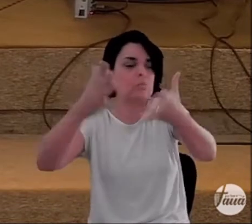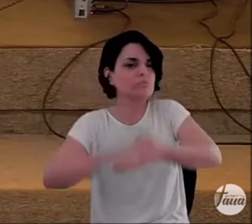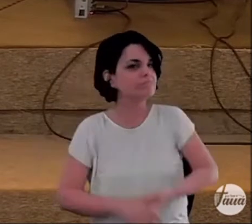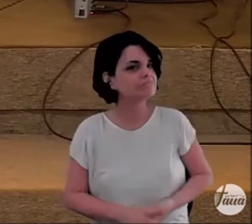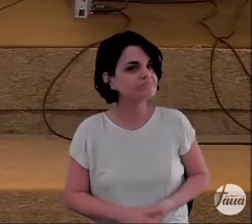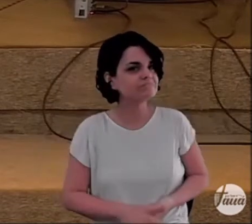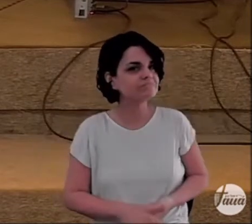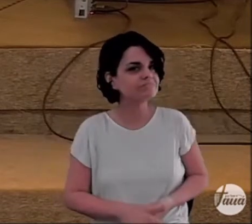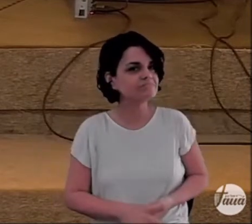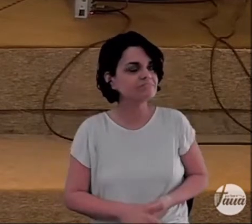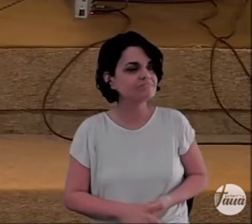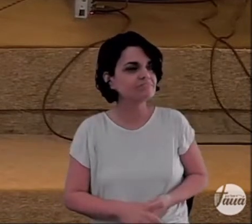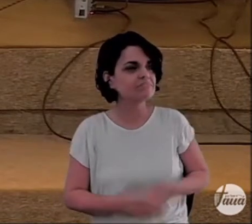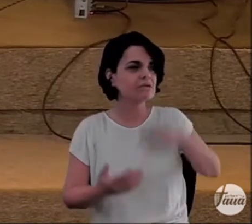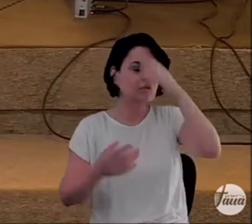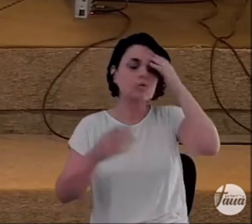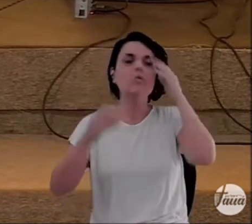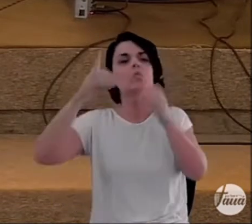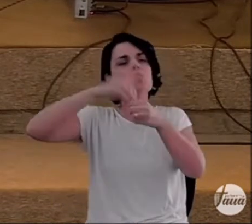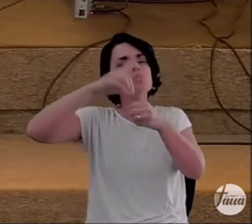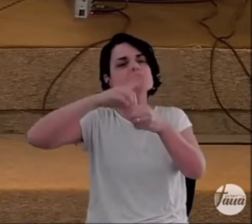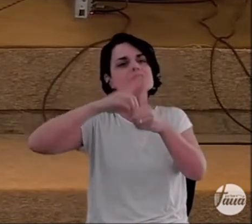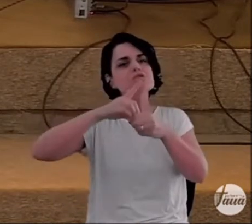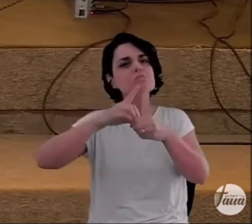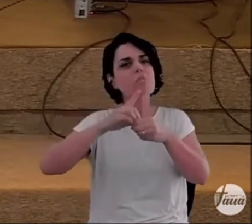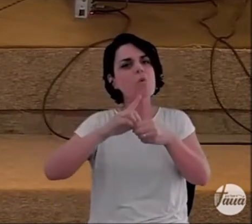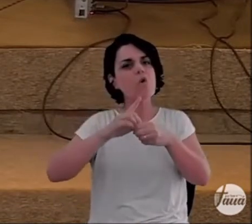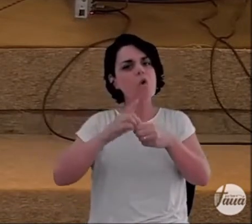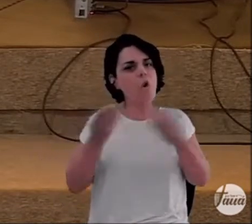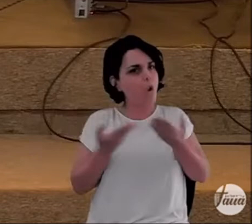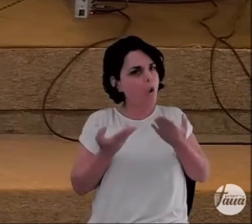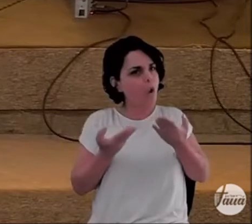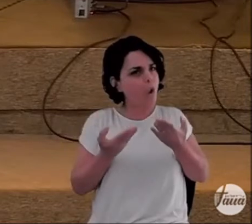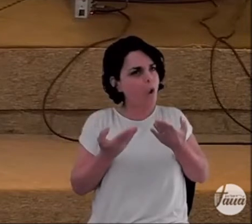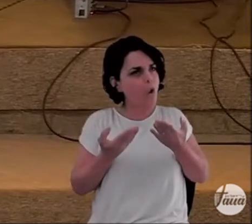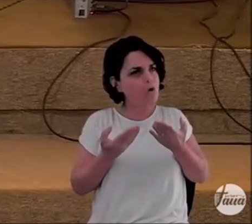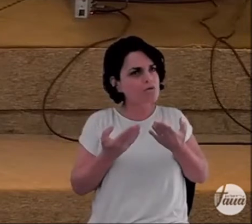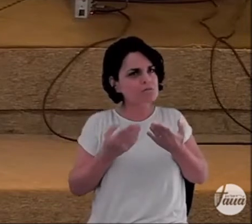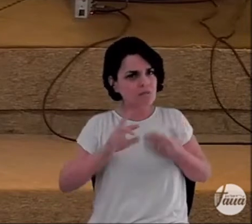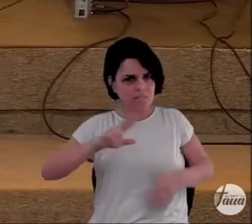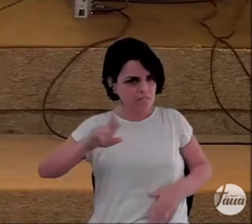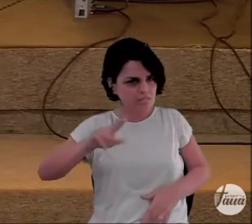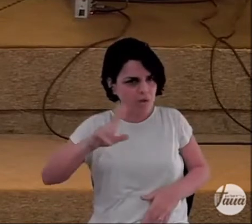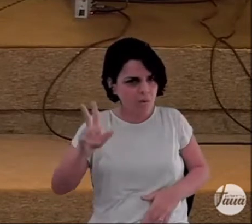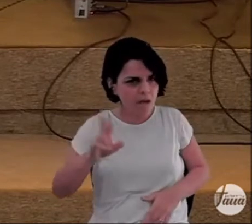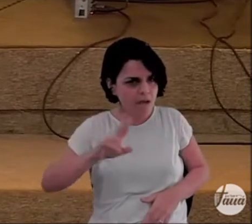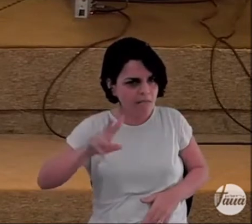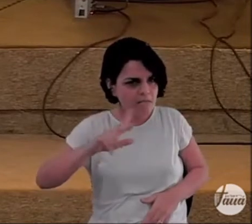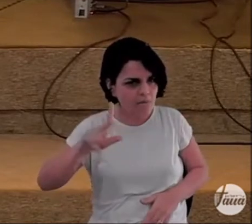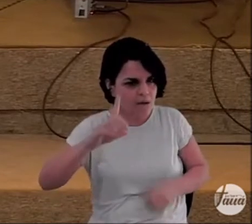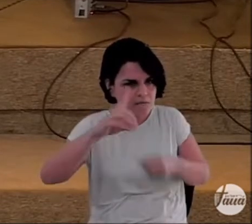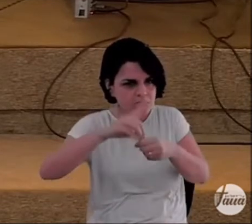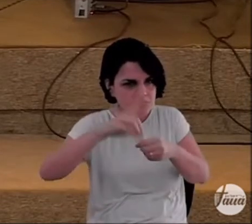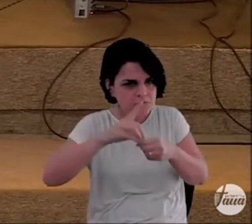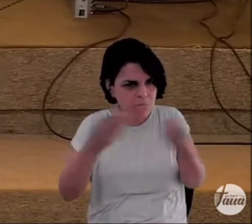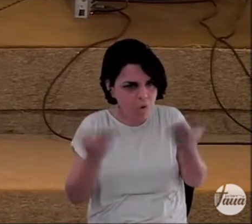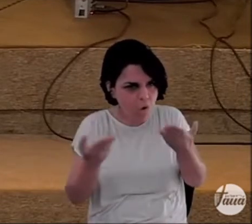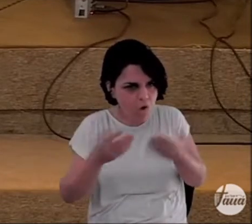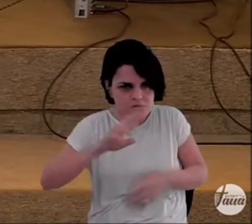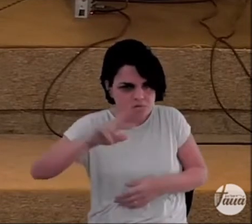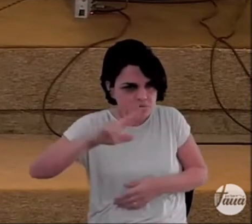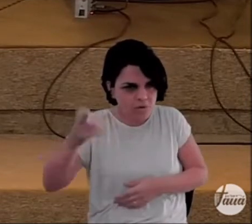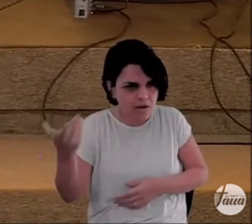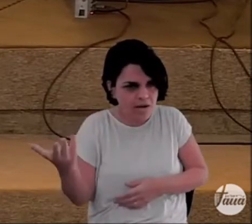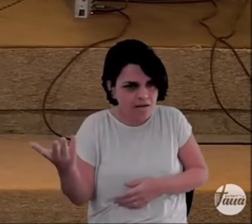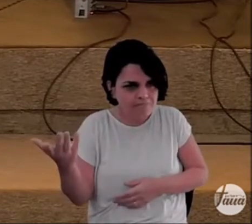Porque se o dízimo não é mais para hoje, eu estou querendo viver no Novo Testamento. Jesus disse: negue-se a si mesmo, pegue